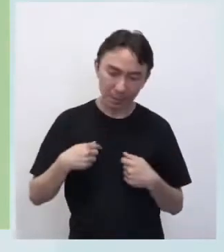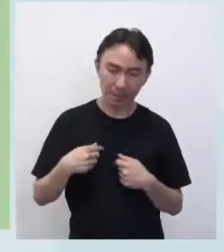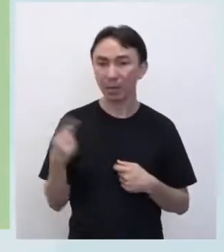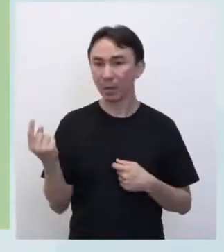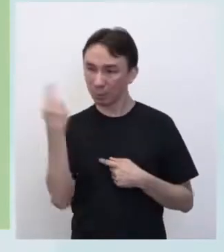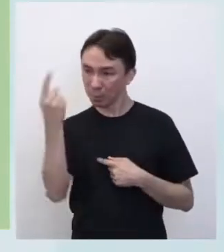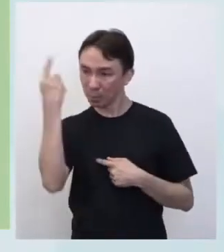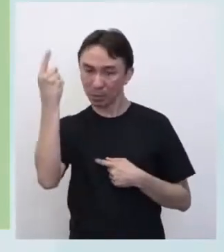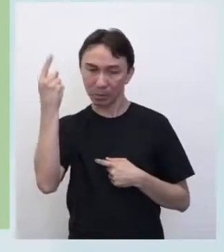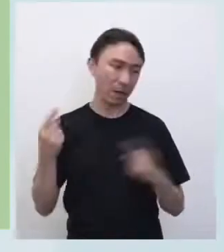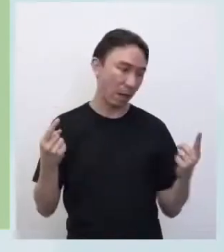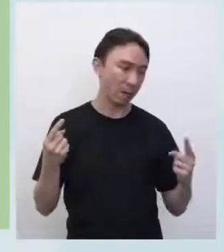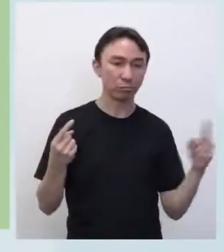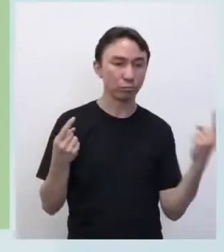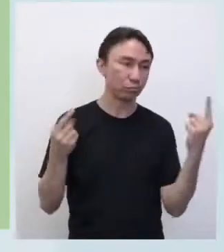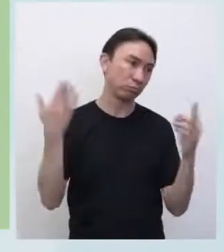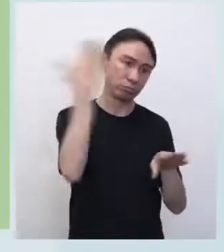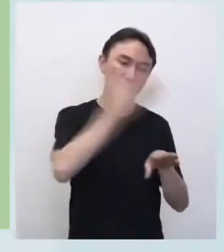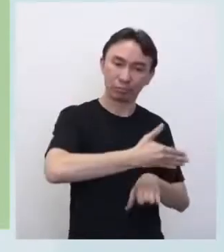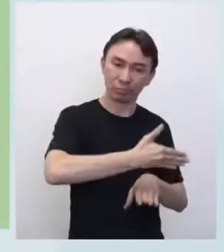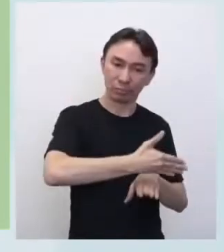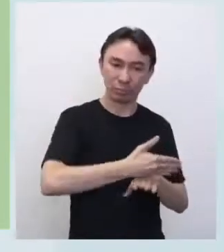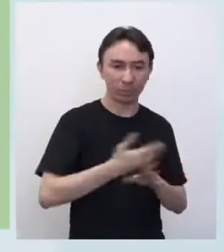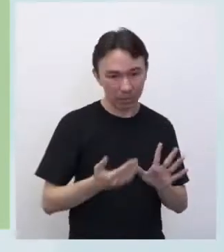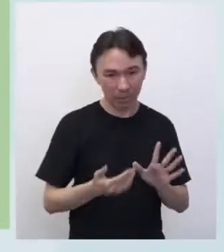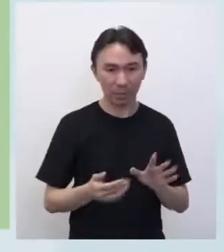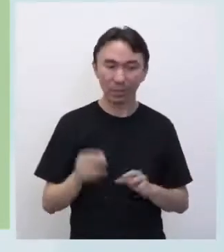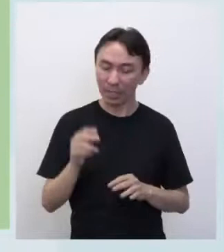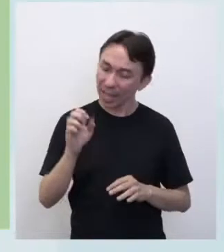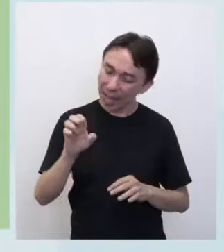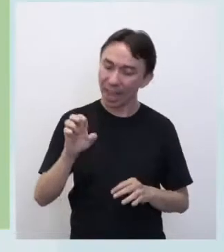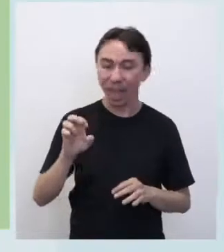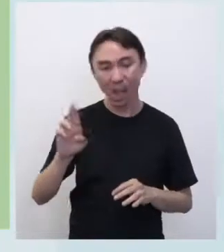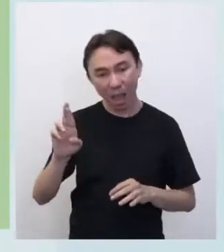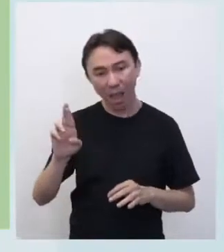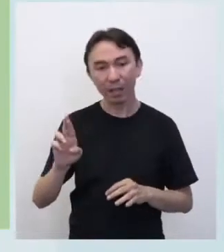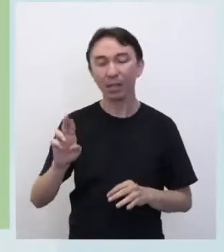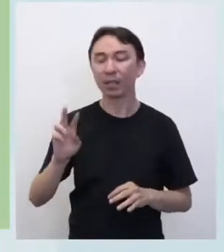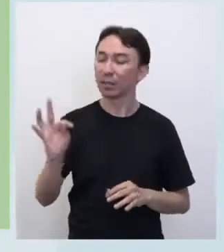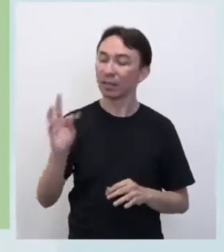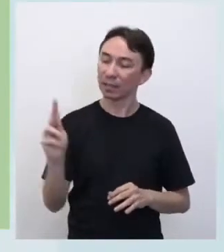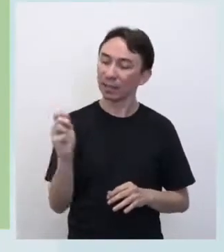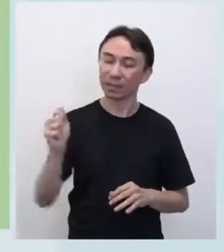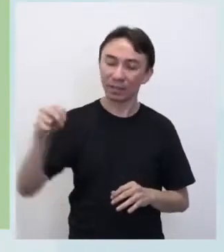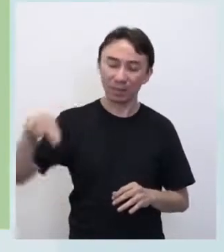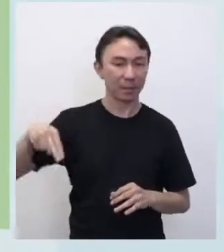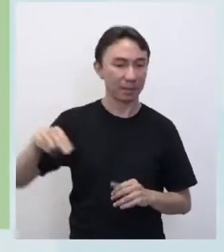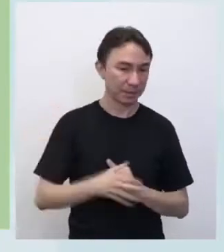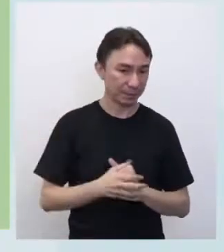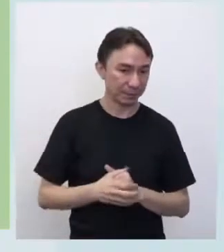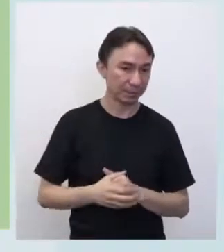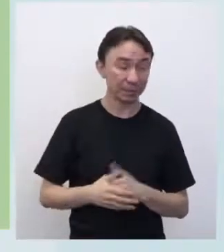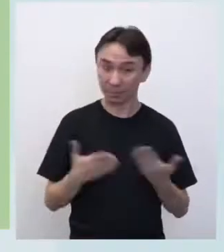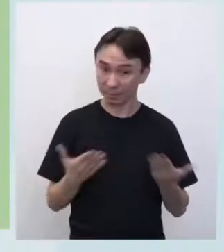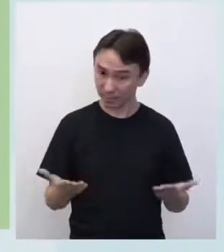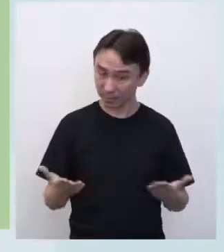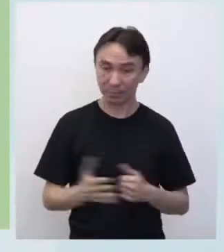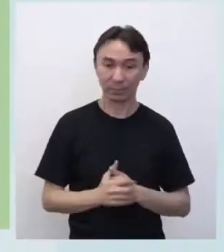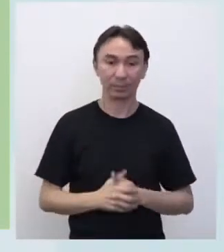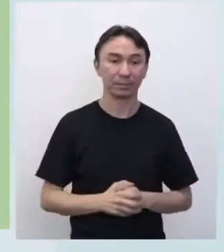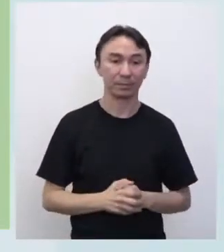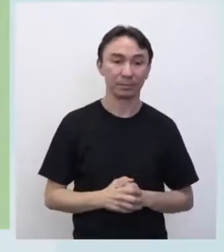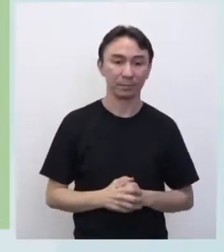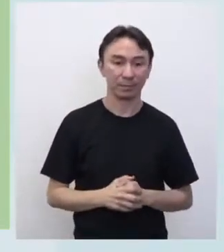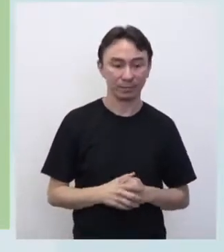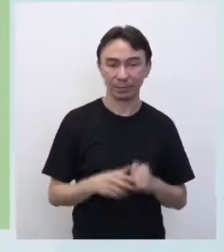Antônia. Só um pouquinho, João mas eu sou. Taller than Antônia. Então, João is taller than Antônia. Só um